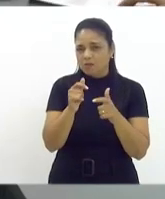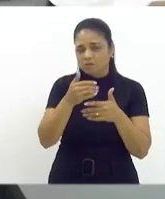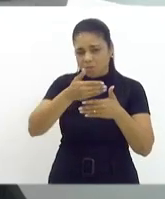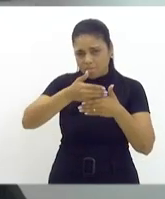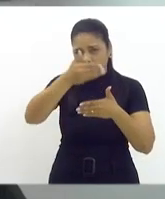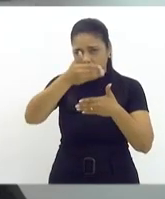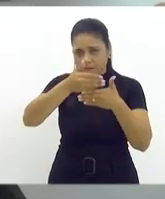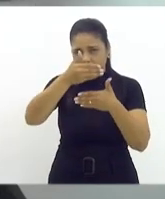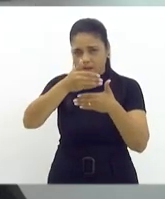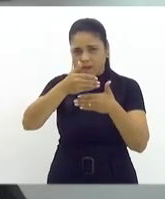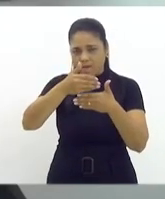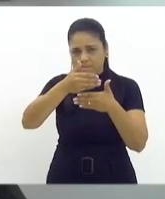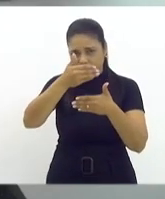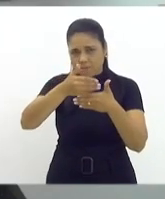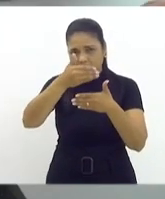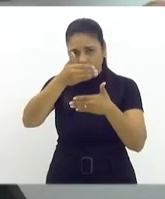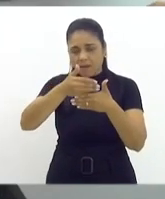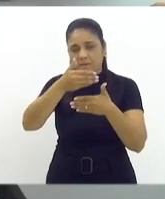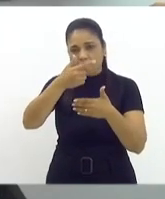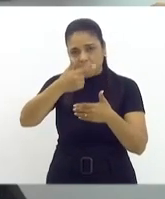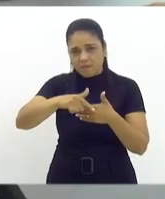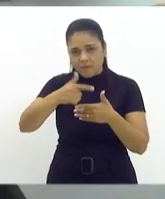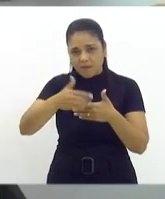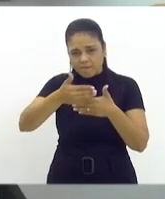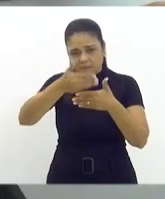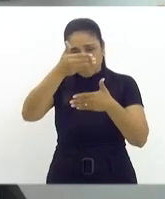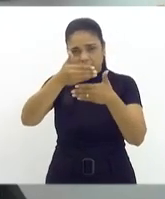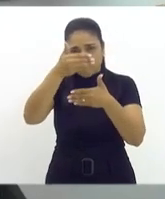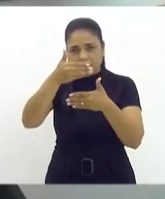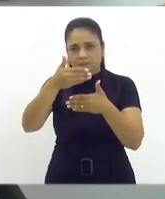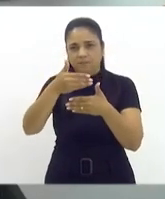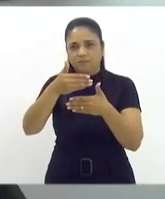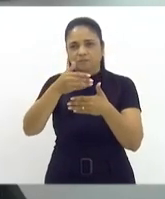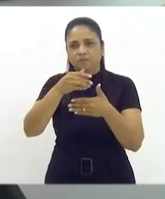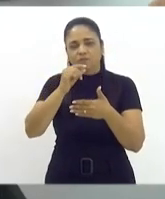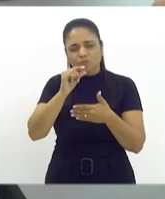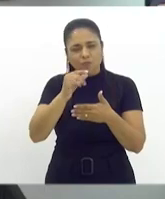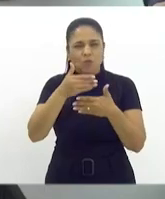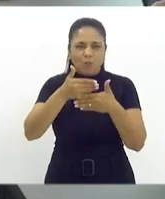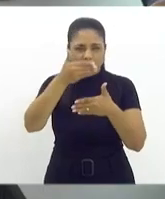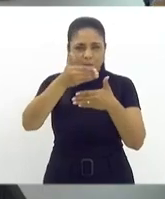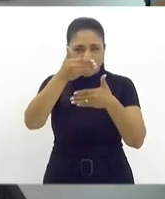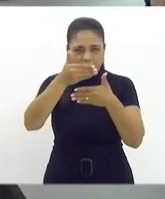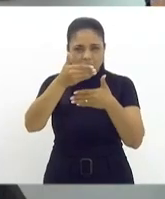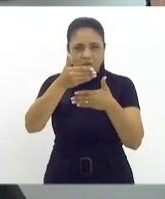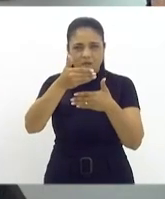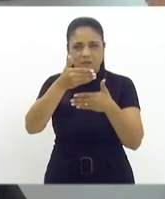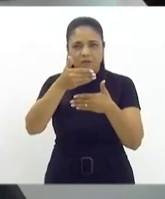pouquinho mais à frente por favor um pouquinho mais